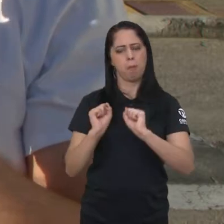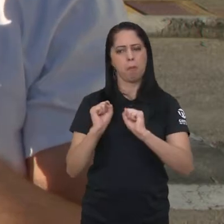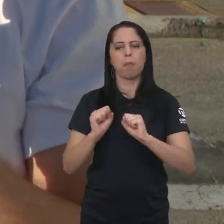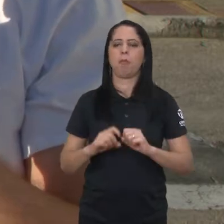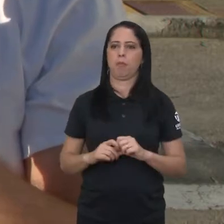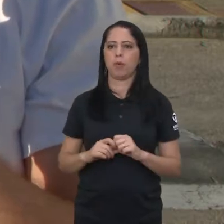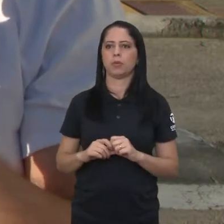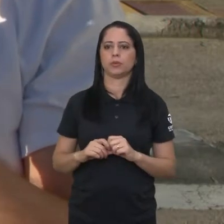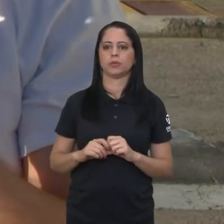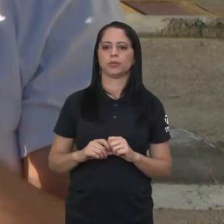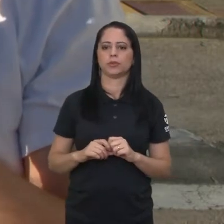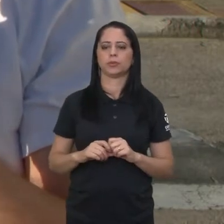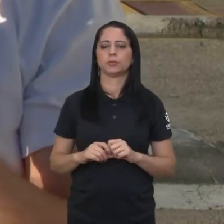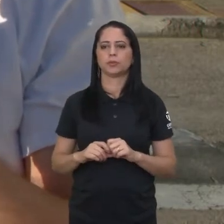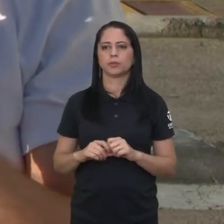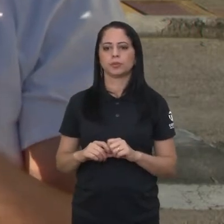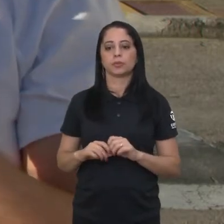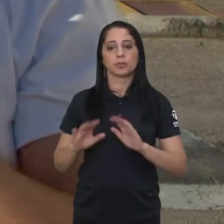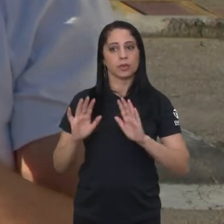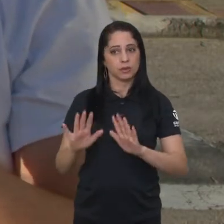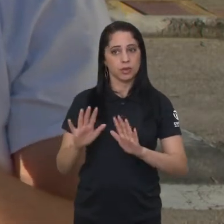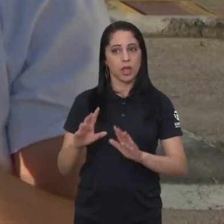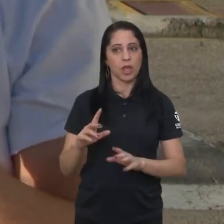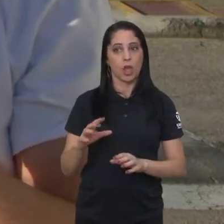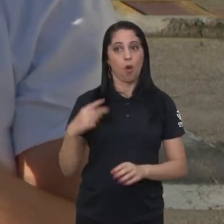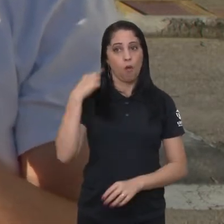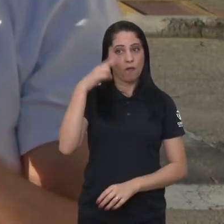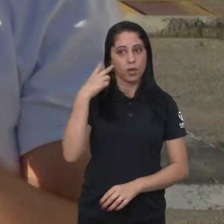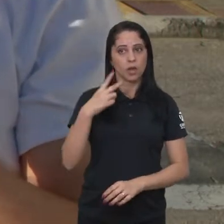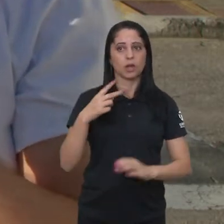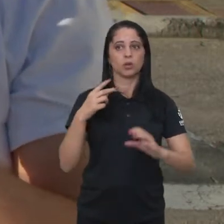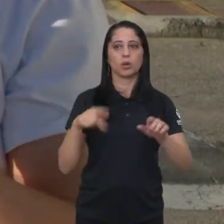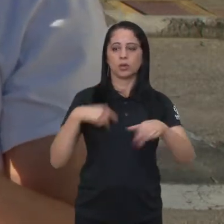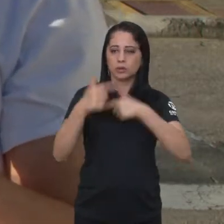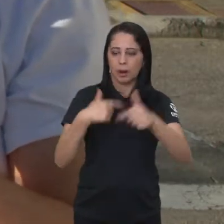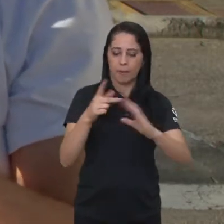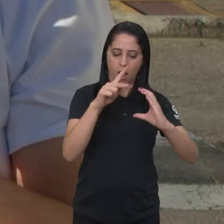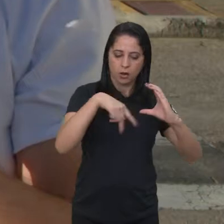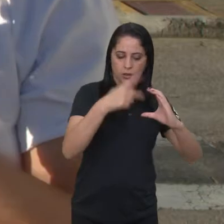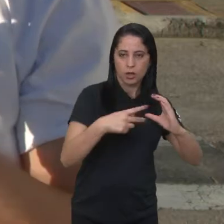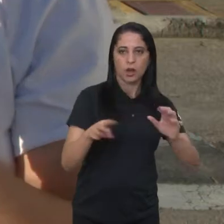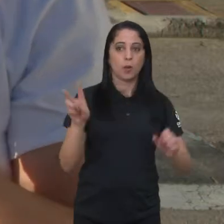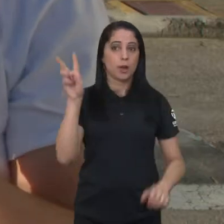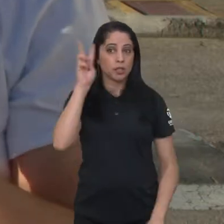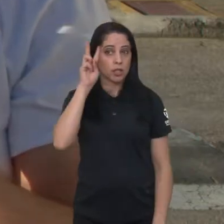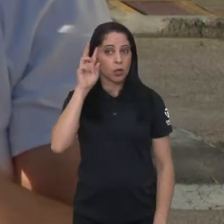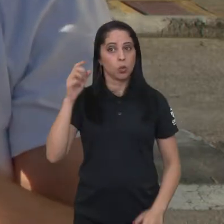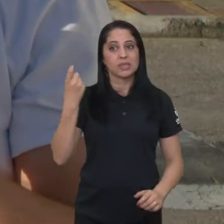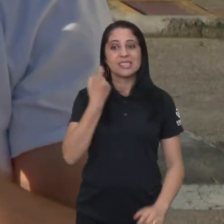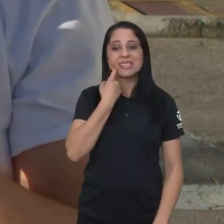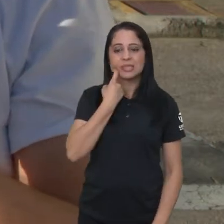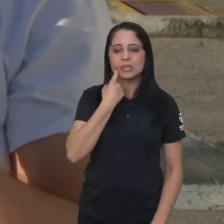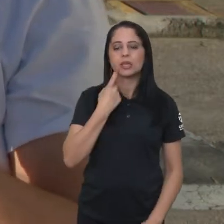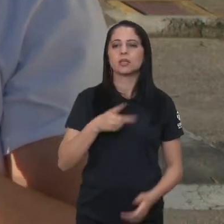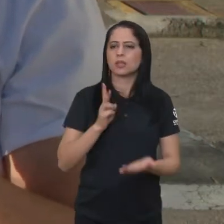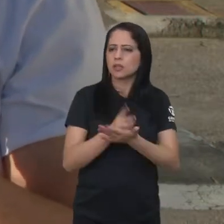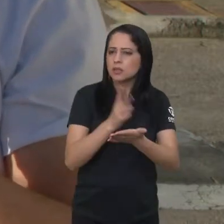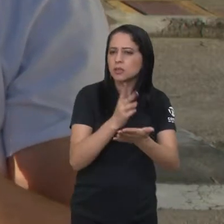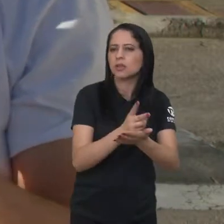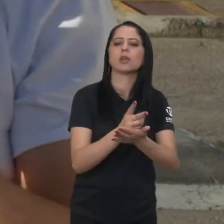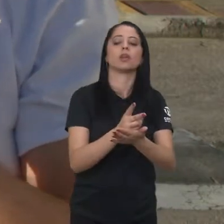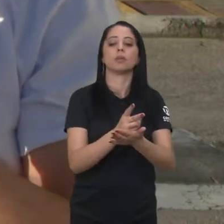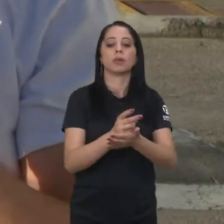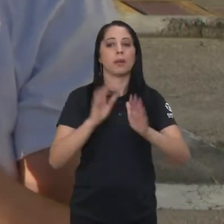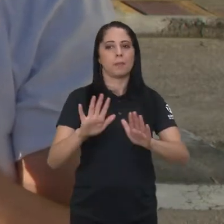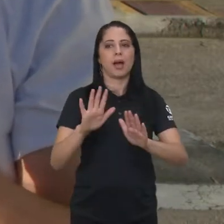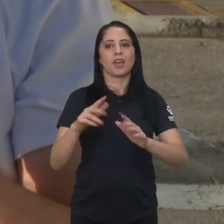sociedade e dar o melhor encaminhamento a elas. Nós estamos na Câmara Municipal, sempre de segunda a sexta, mas como eu disse, a equipe, né, de segunda a